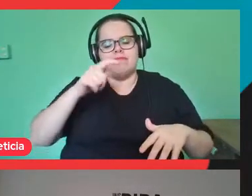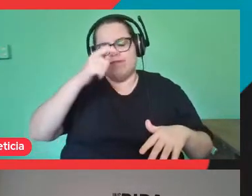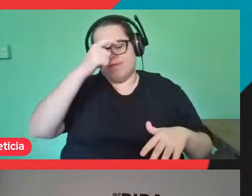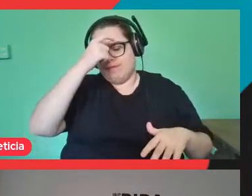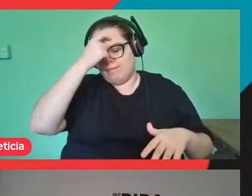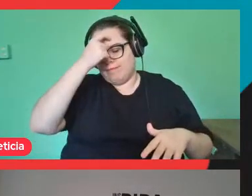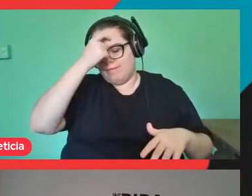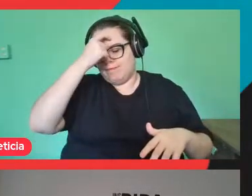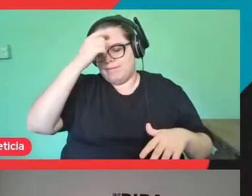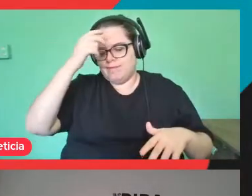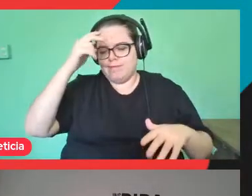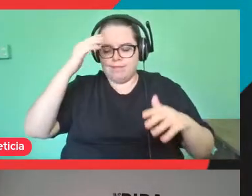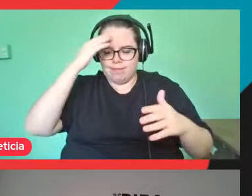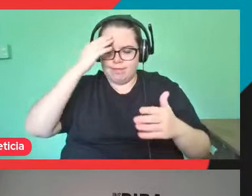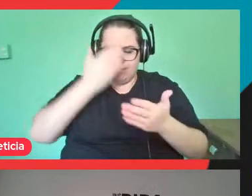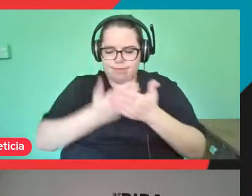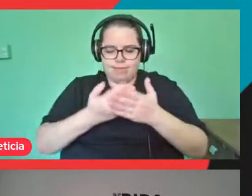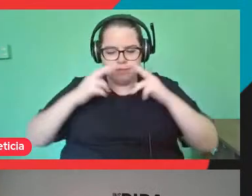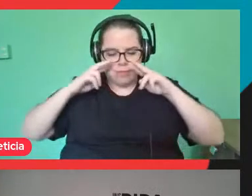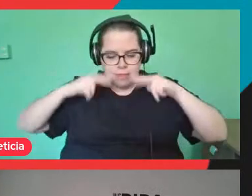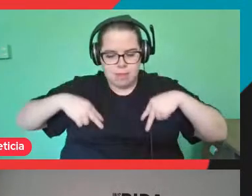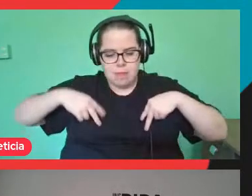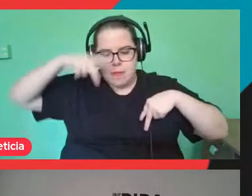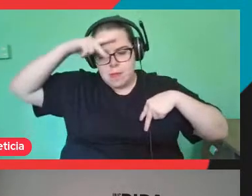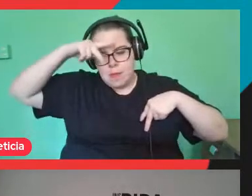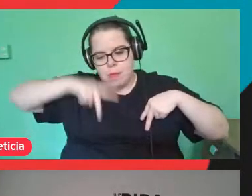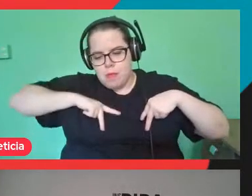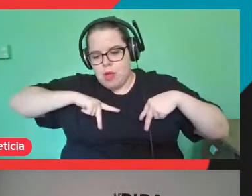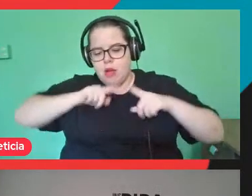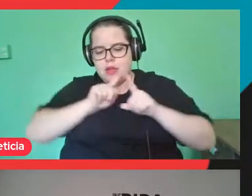autoconfiança, para que elas consigam se